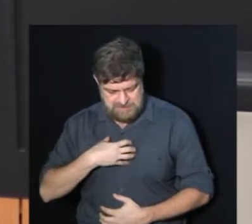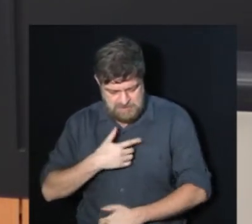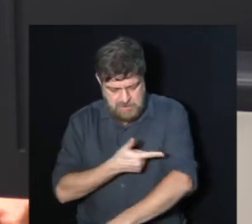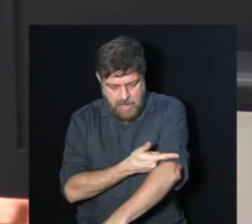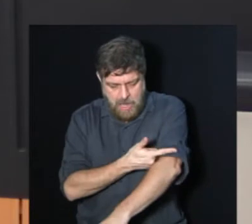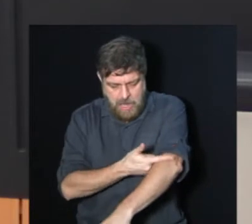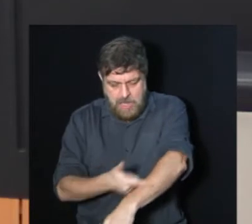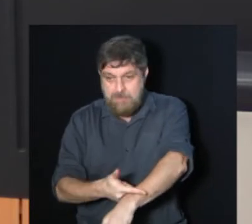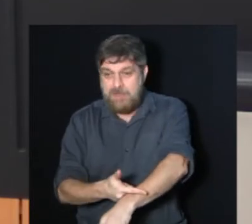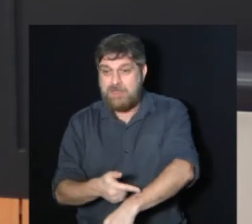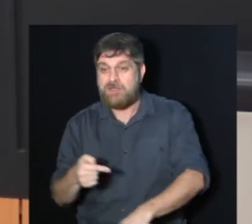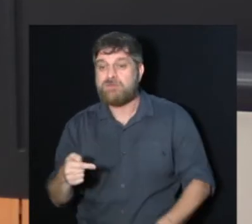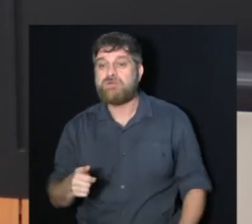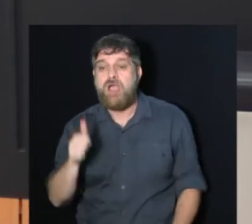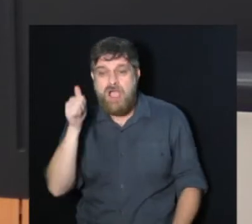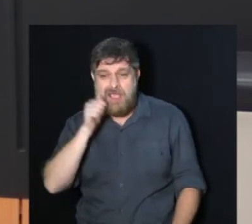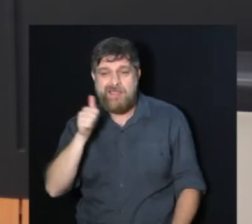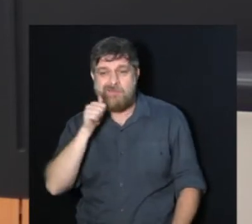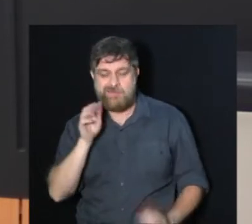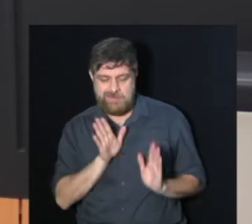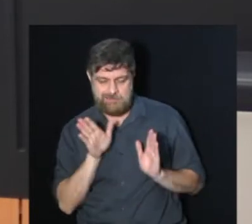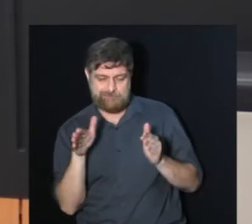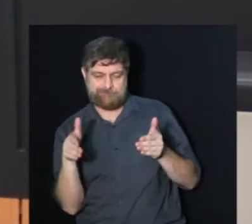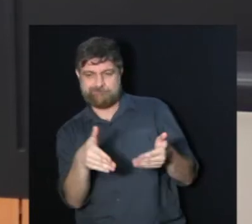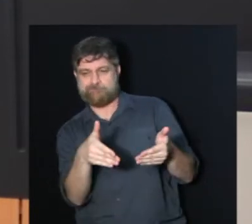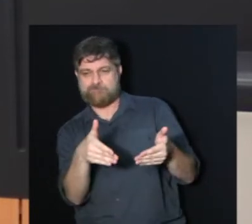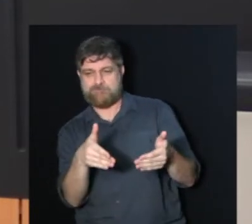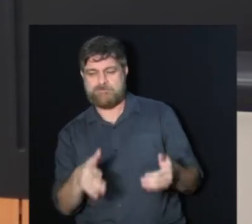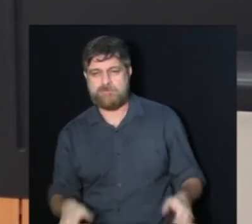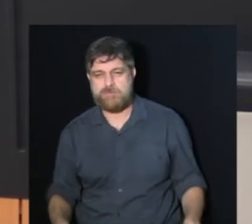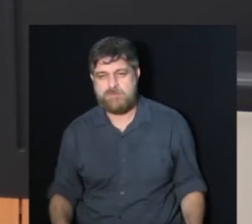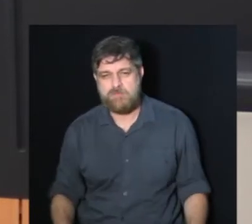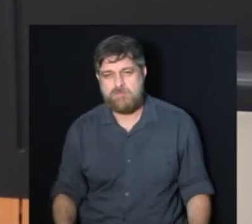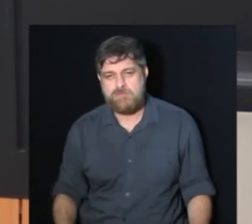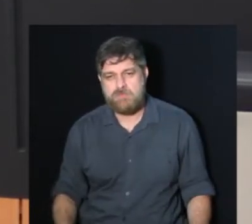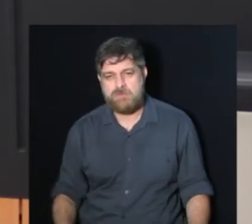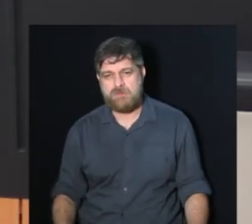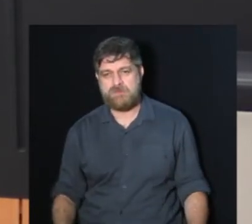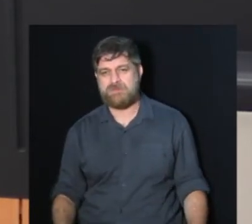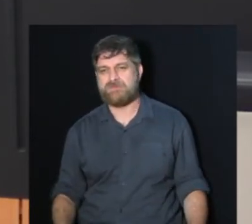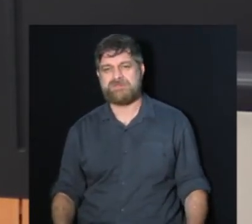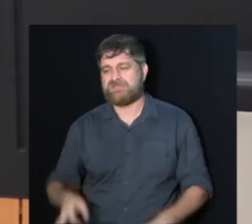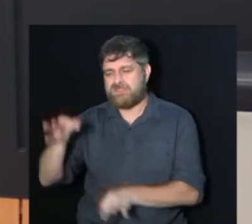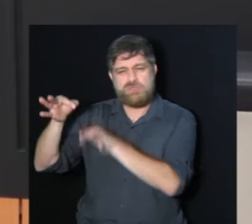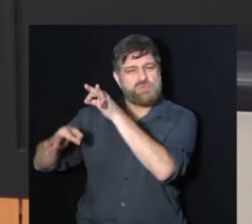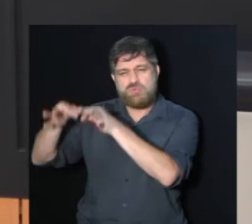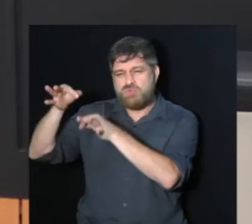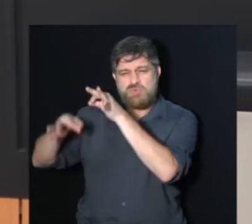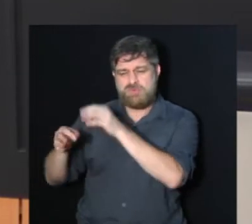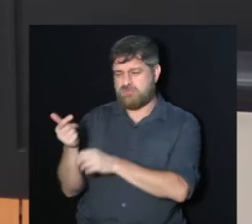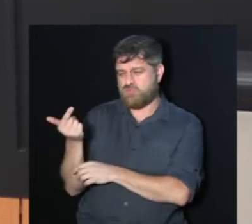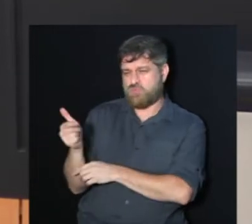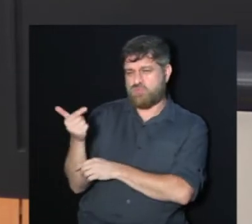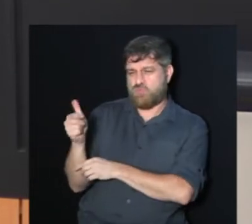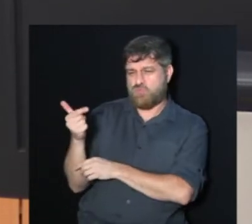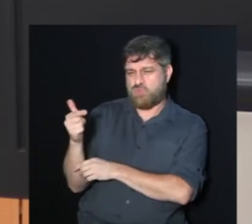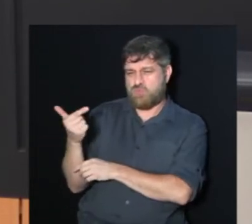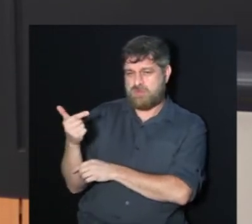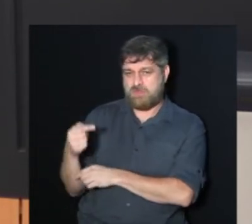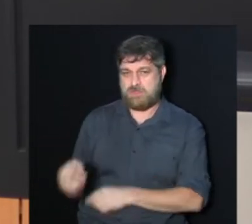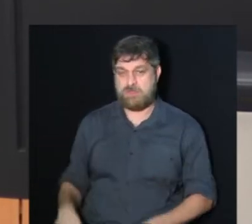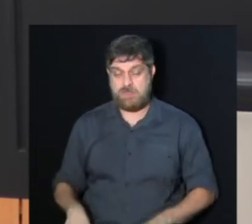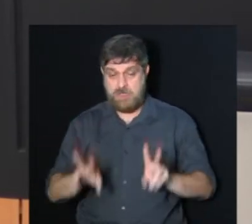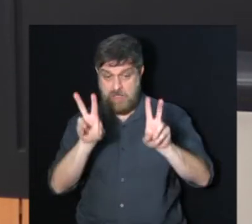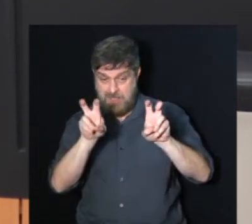aqui, no caso, as mulheres. E aí, eles não julgam, né? Dão a importância que o